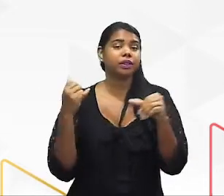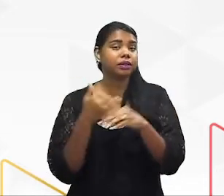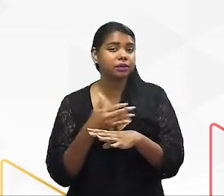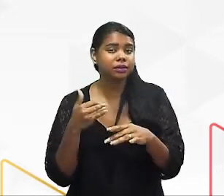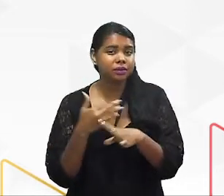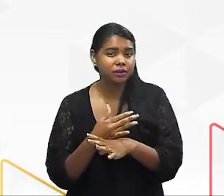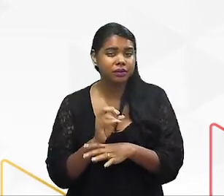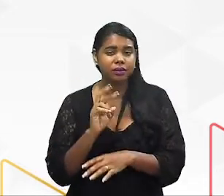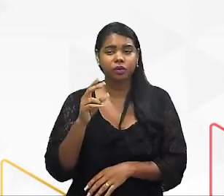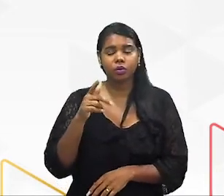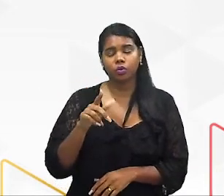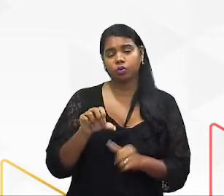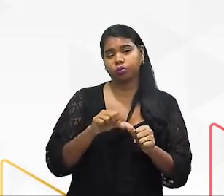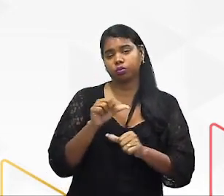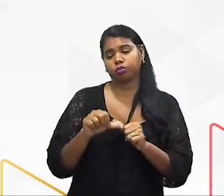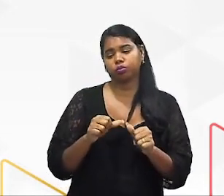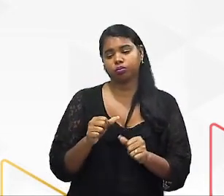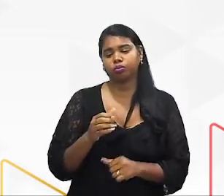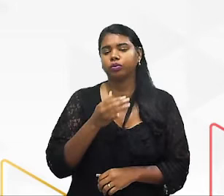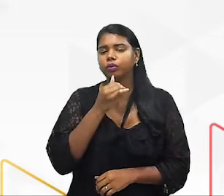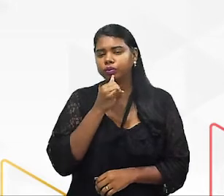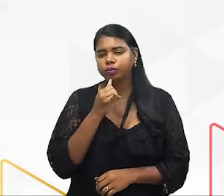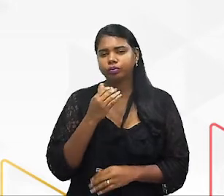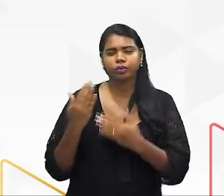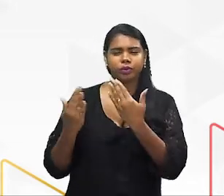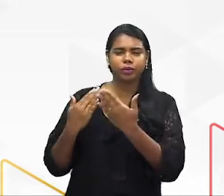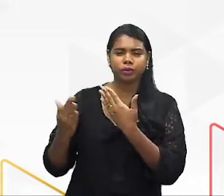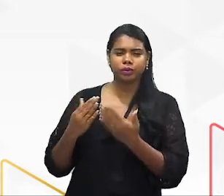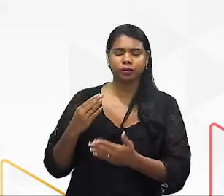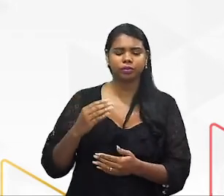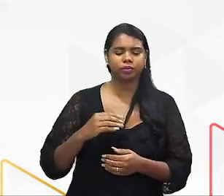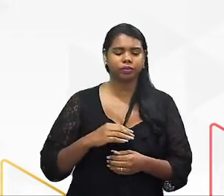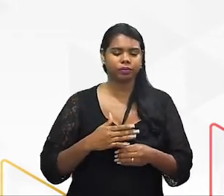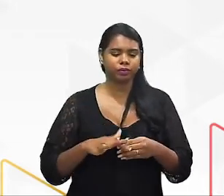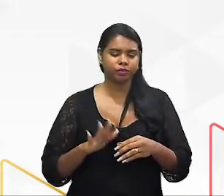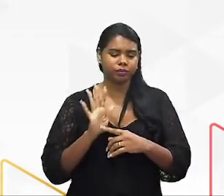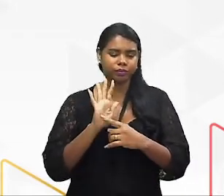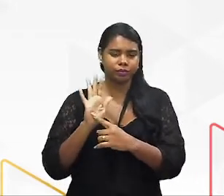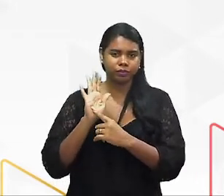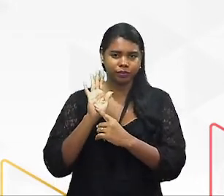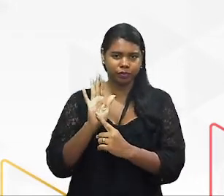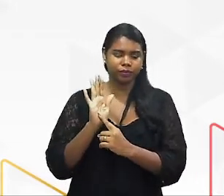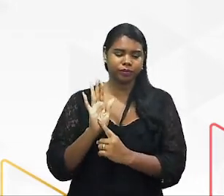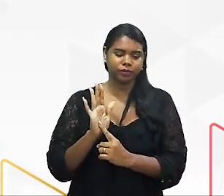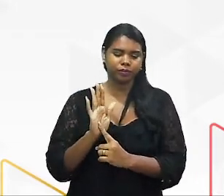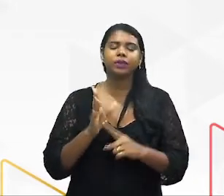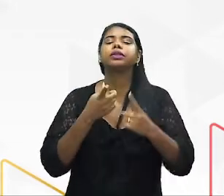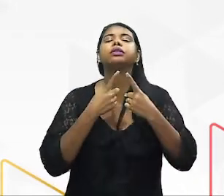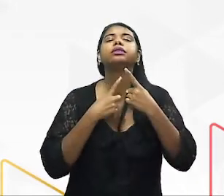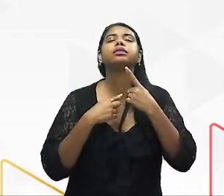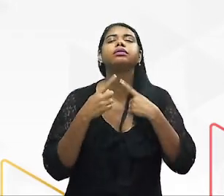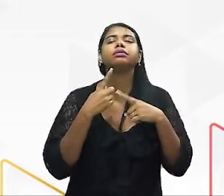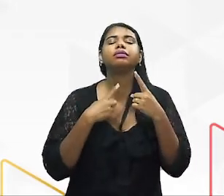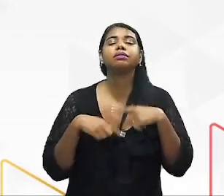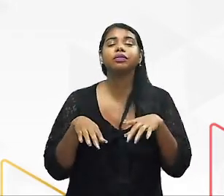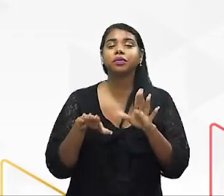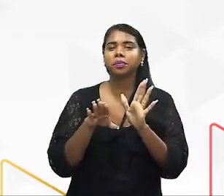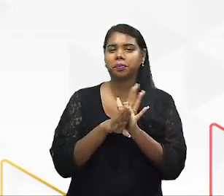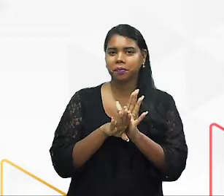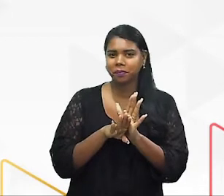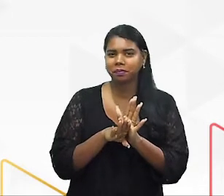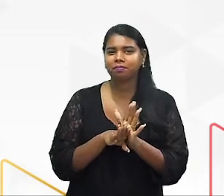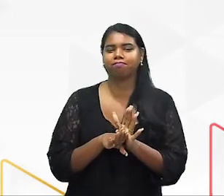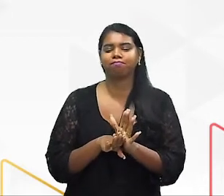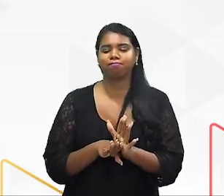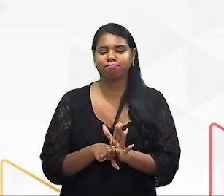só trocar a marca de margarina. Uma das engrenagens representa o desejo de chegar à conclusão